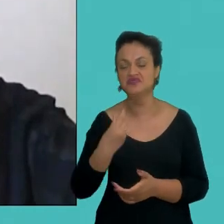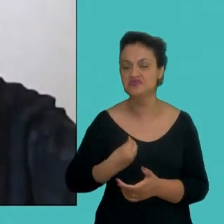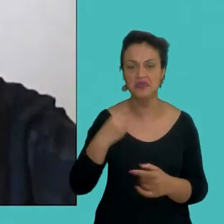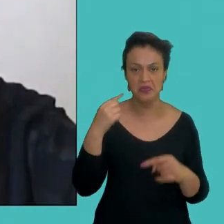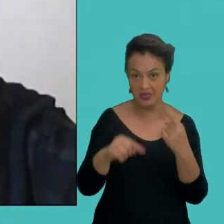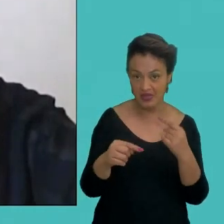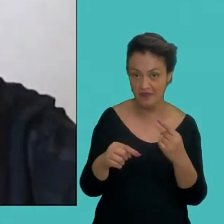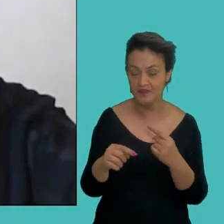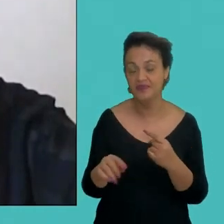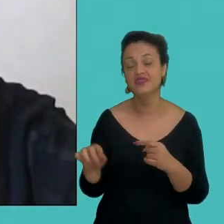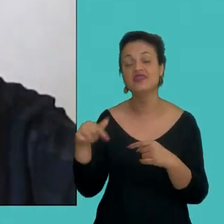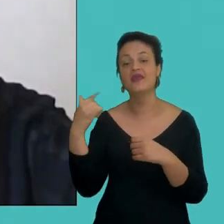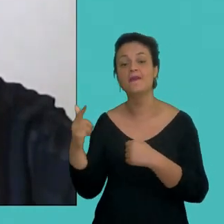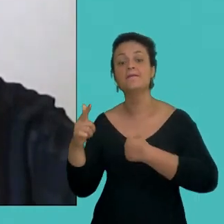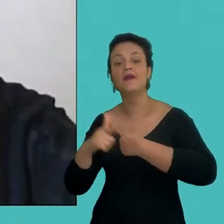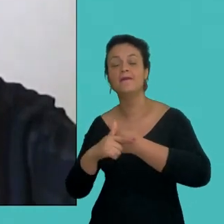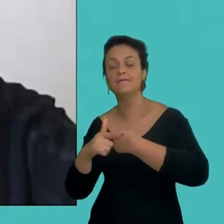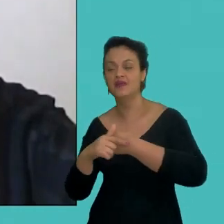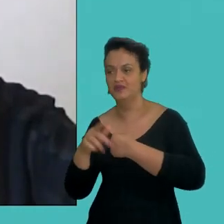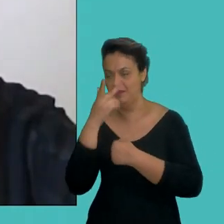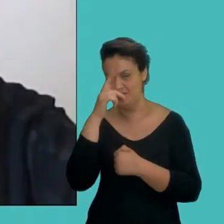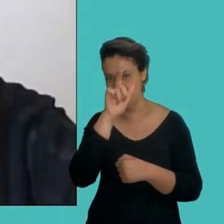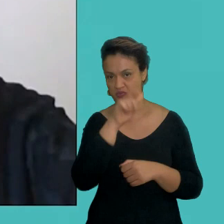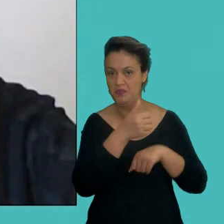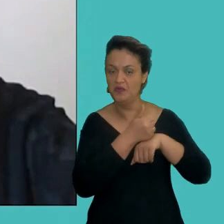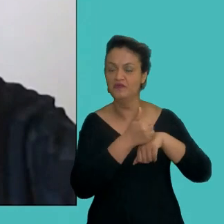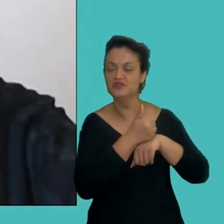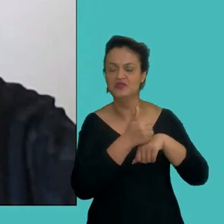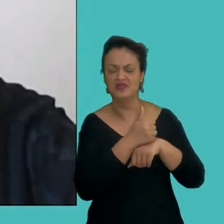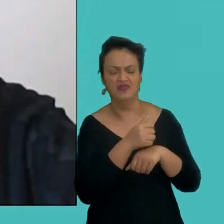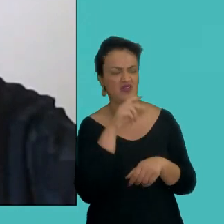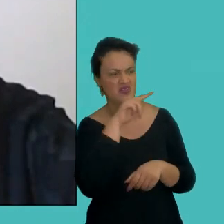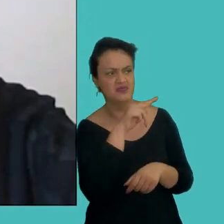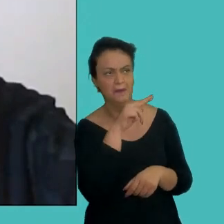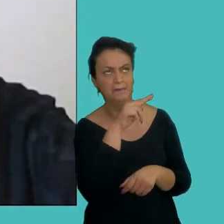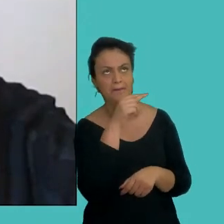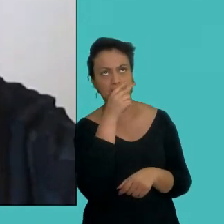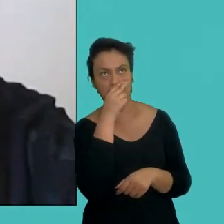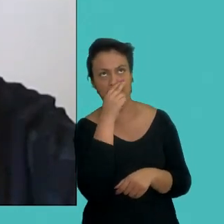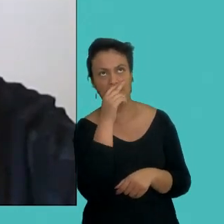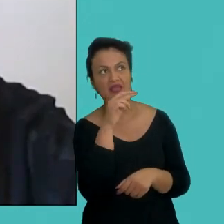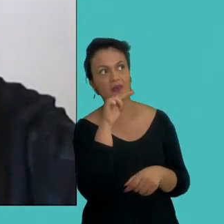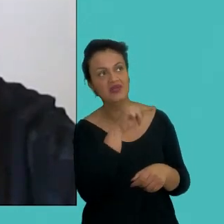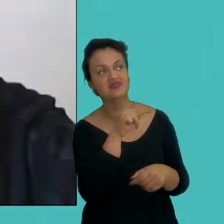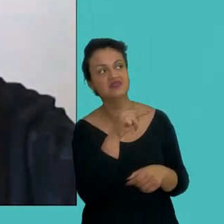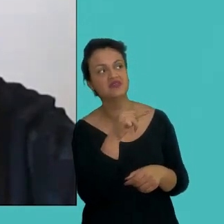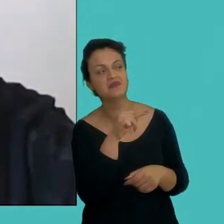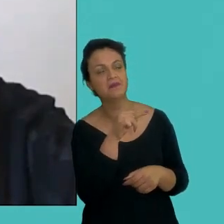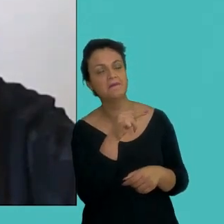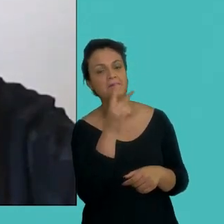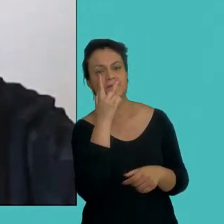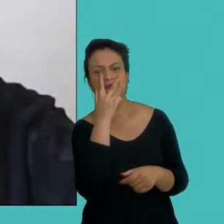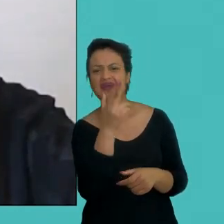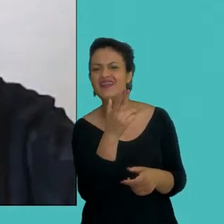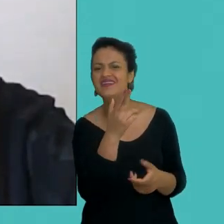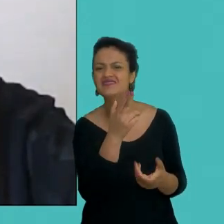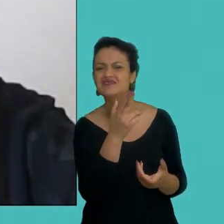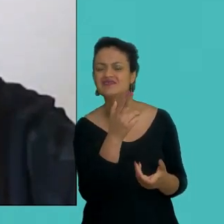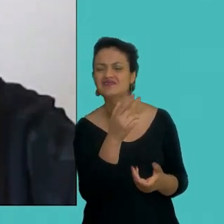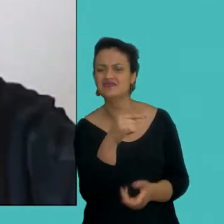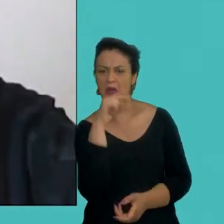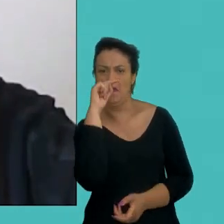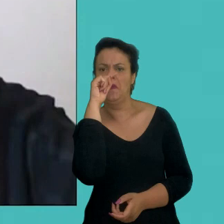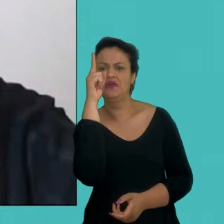dia, quando o papel do comunicador começa a ser confundido com o